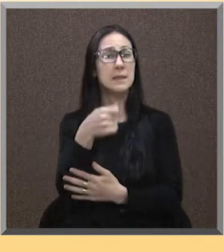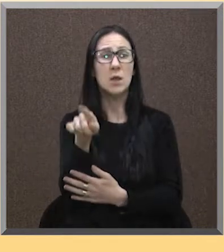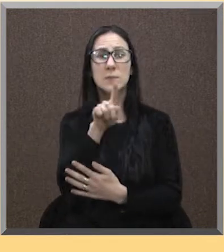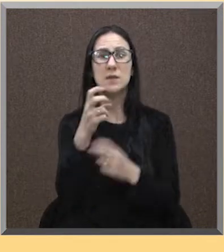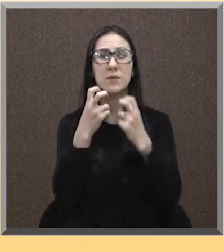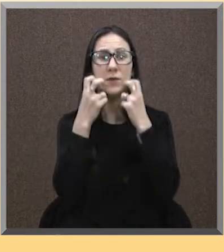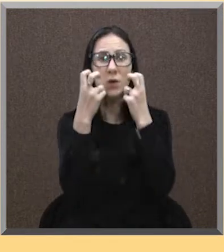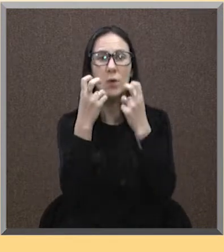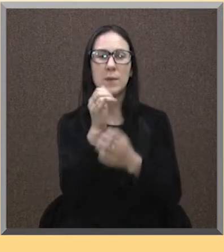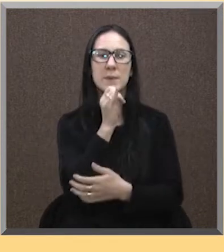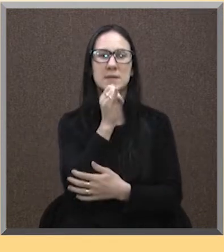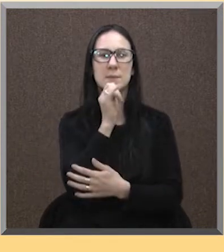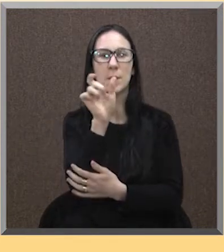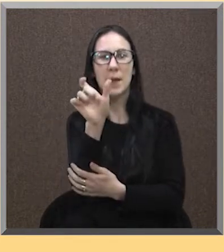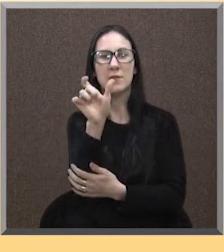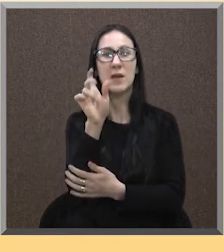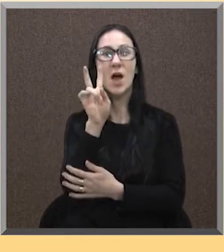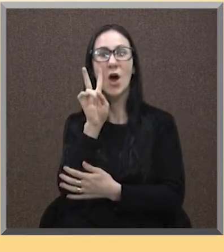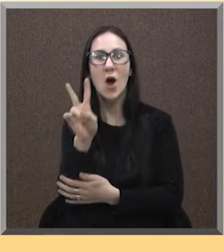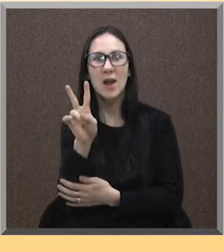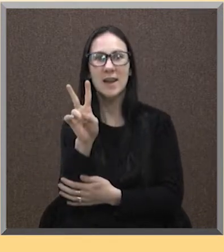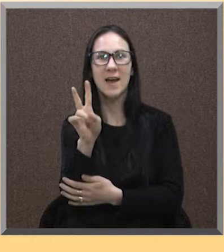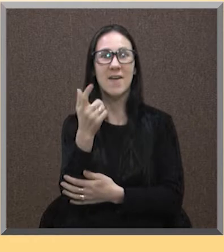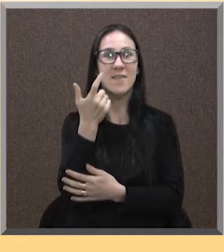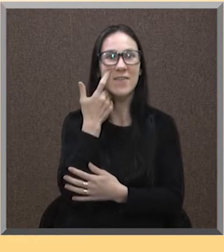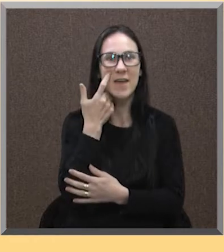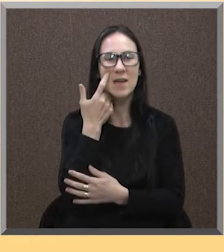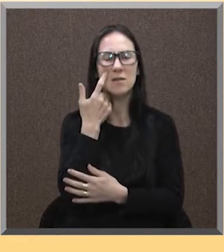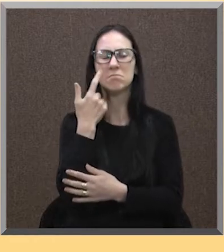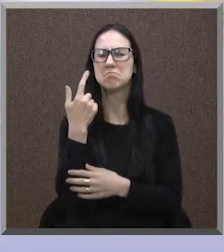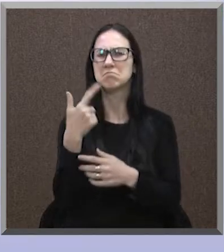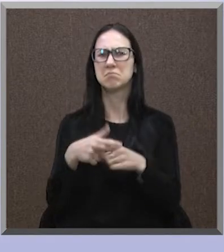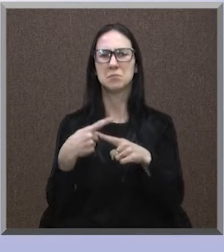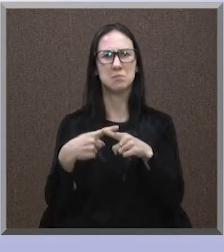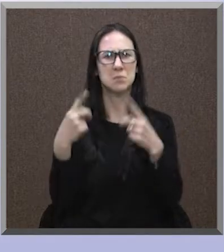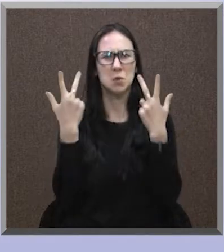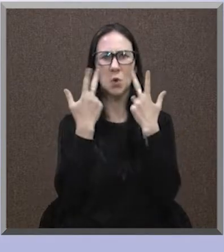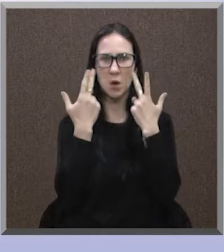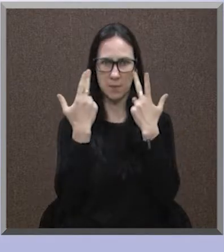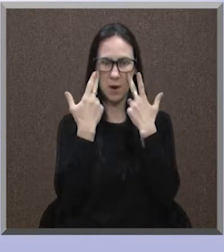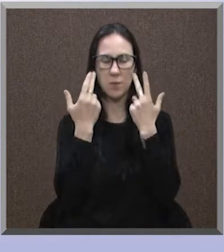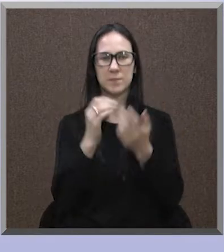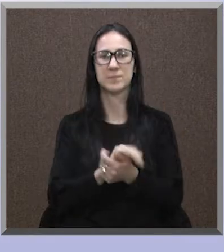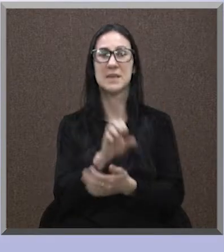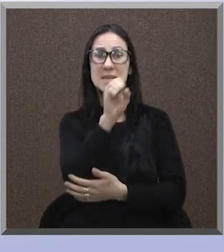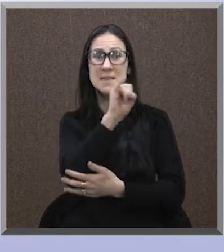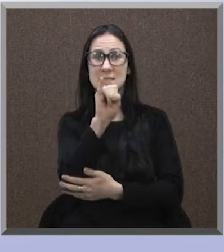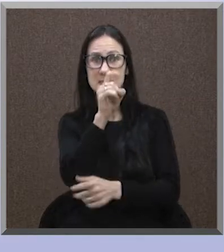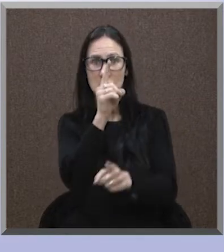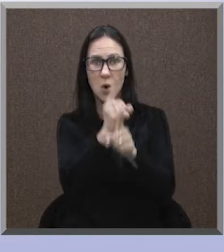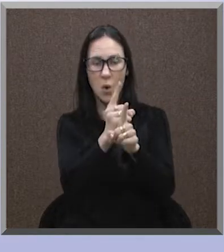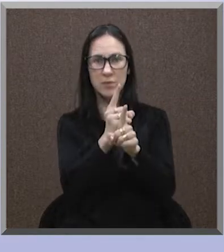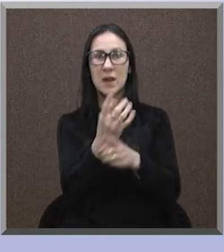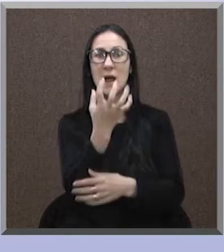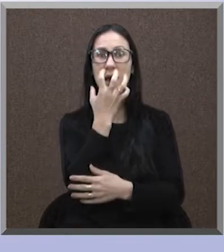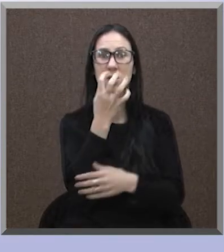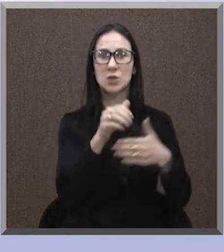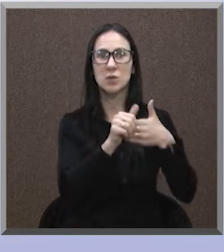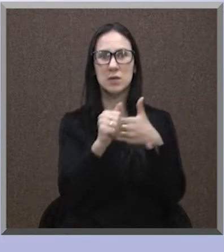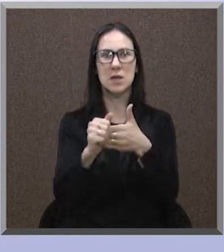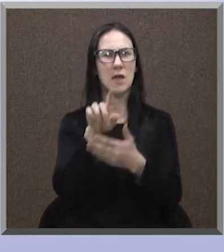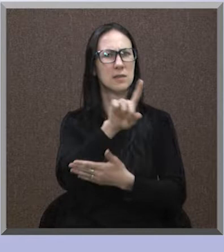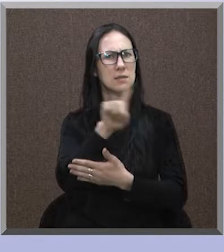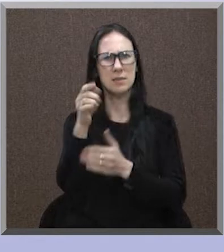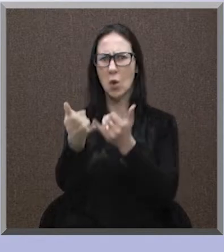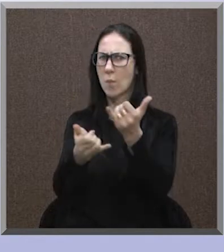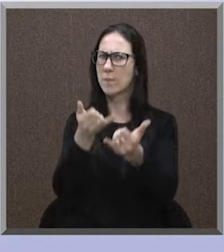como veja e olhe, porque as pessoas cegas usam essas palavras naturalmente. Se encontrar um cão-guia, não brinque com ele, por mais fofinho